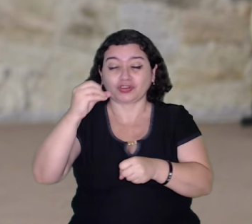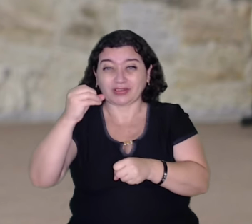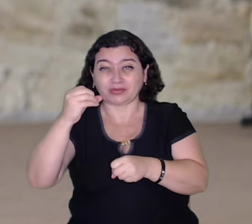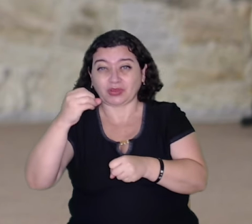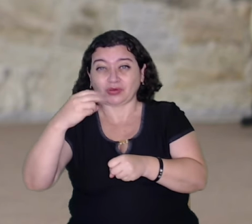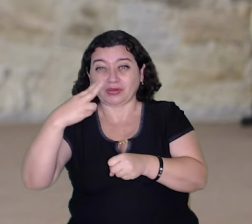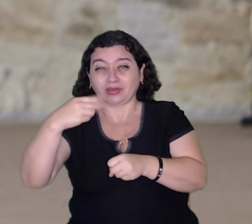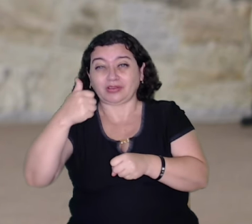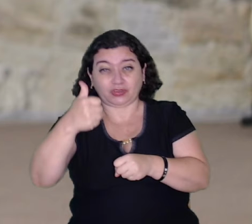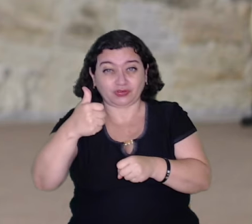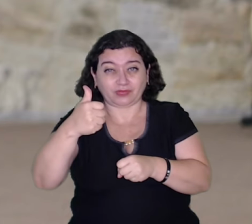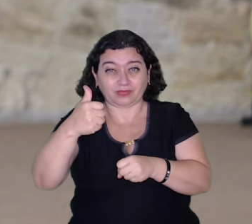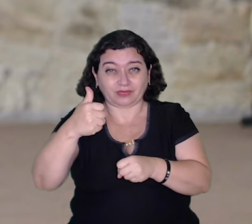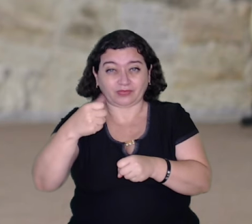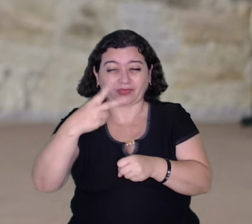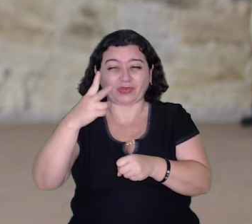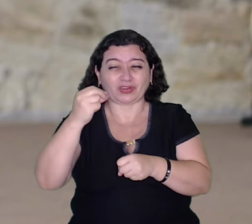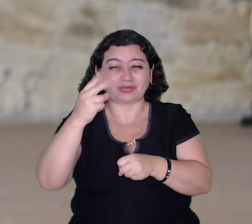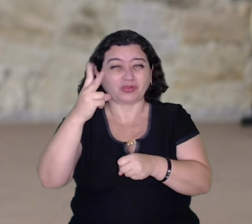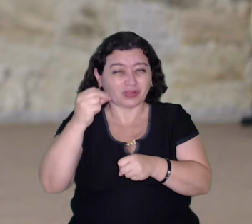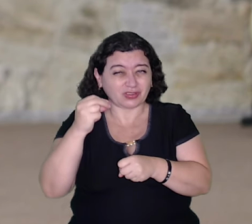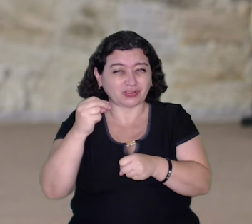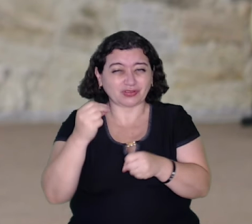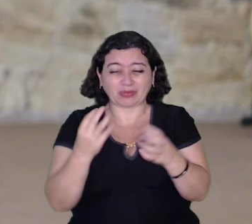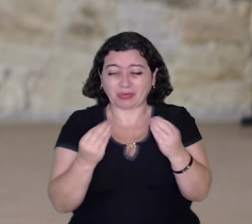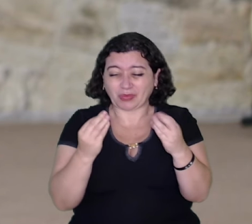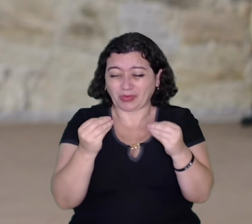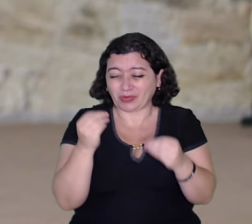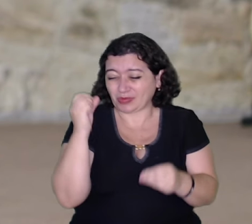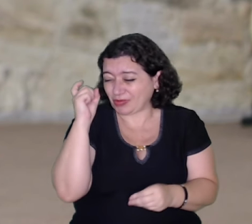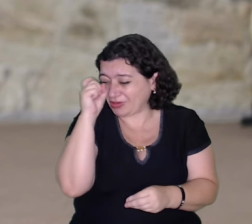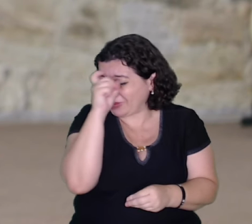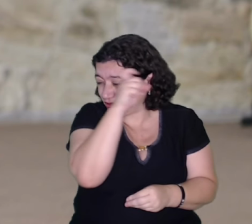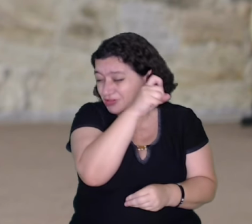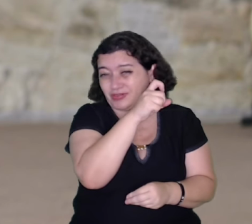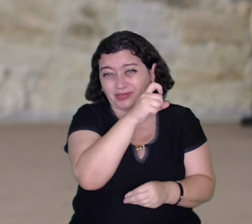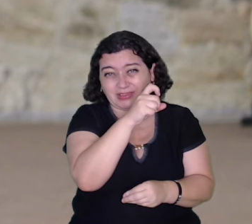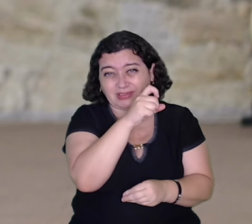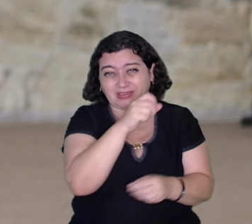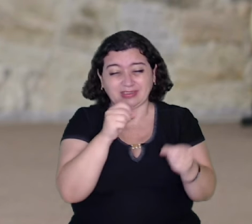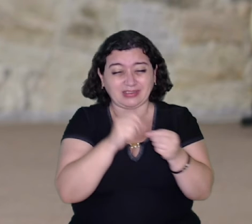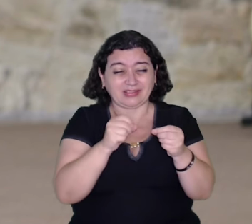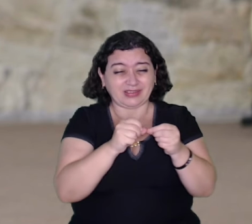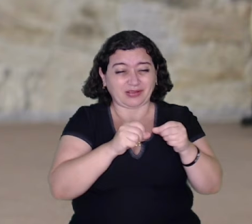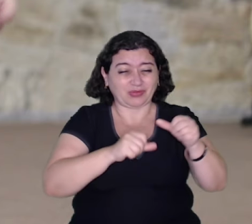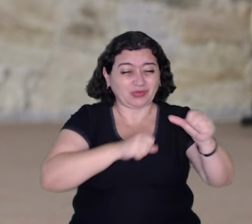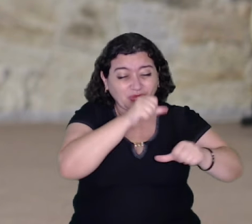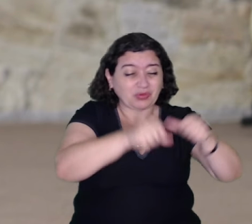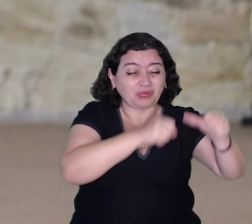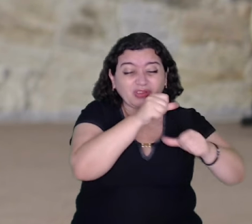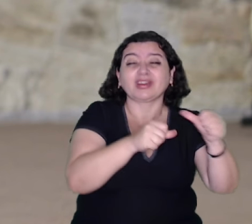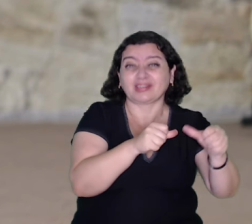2020 foi muito difícil. Todos nós sentimos isso. Tivemos que fazer algumas mudanças.